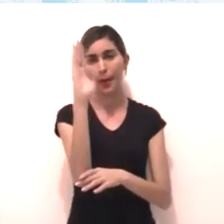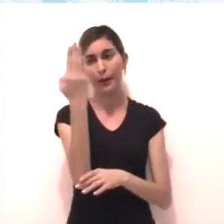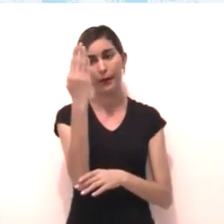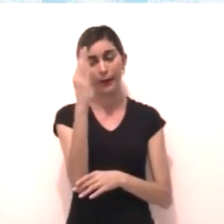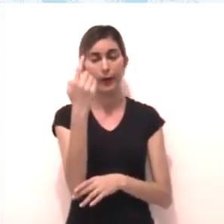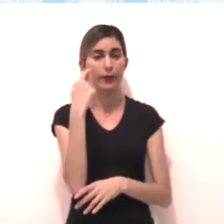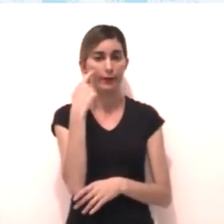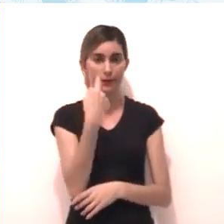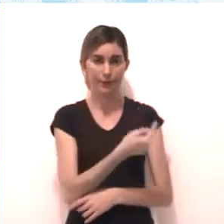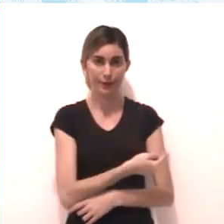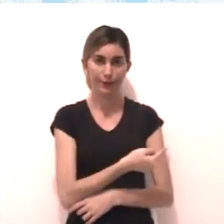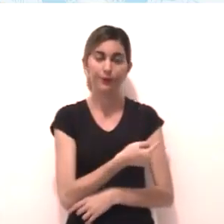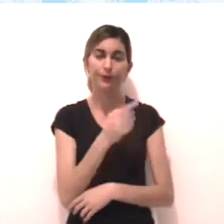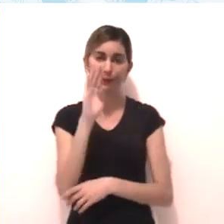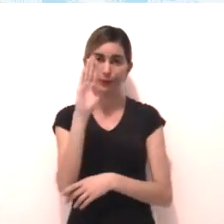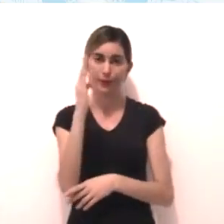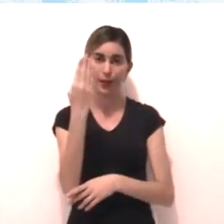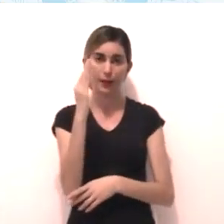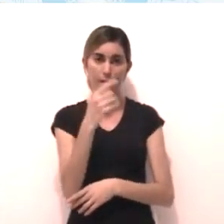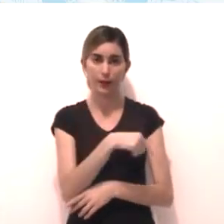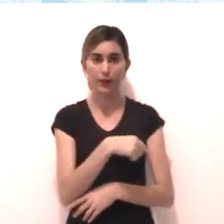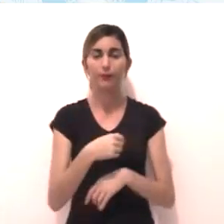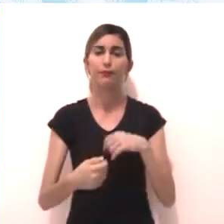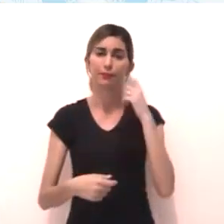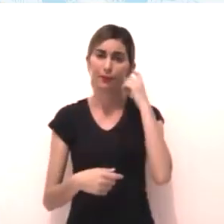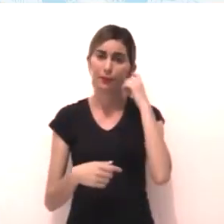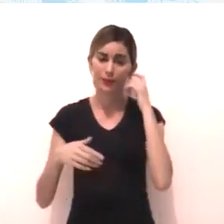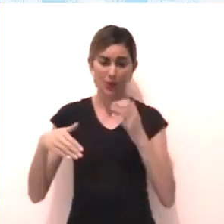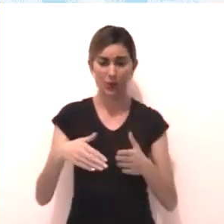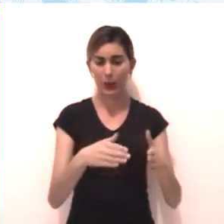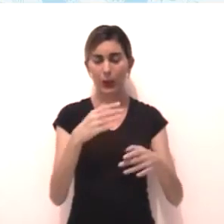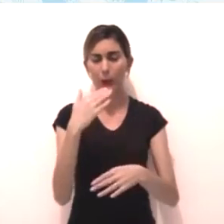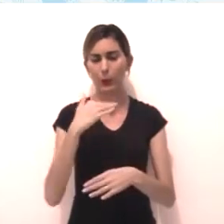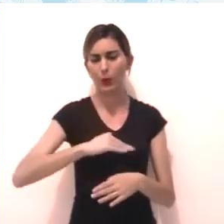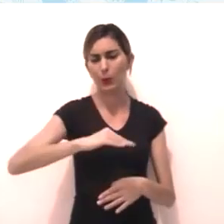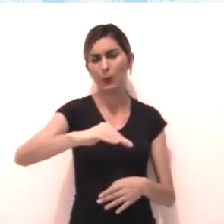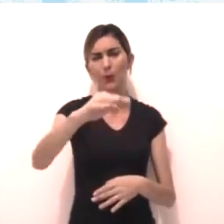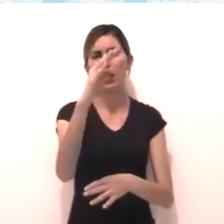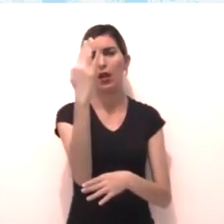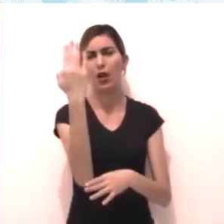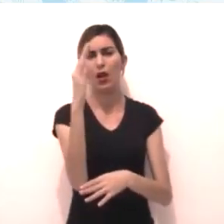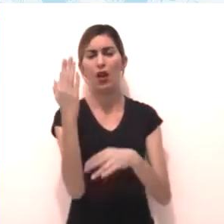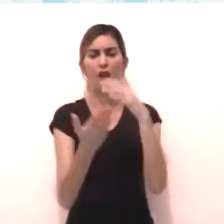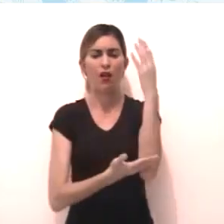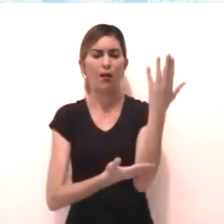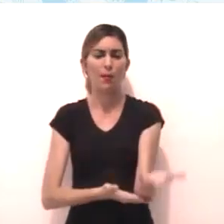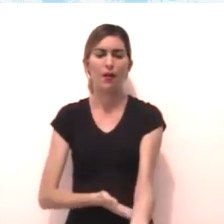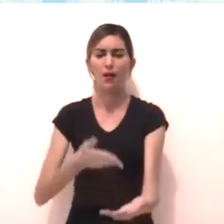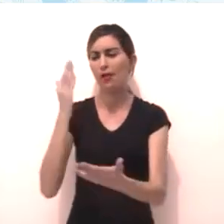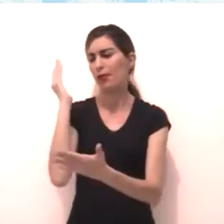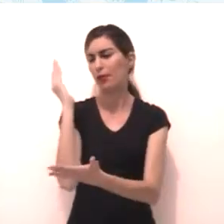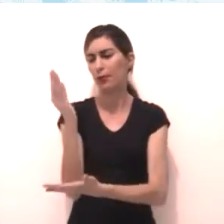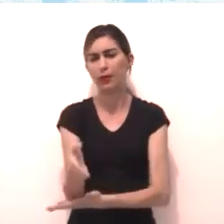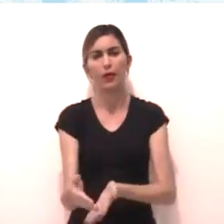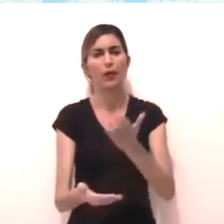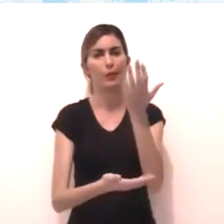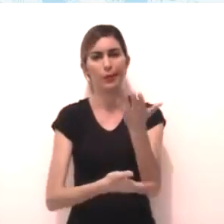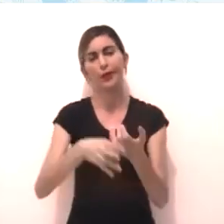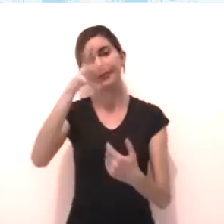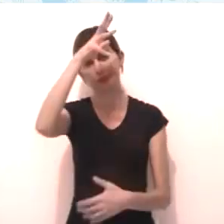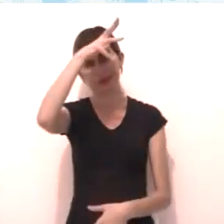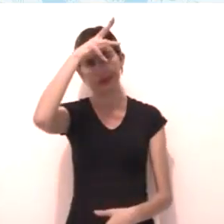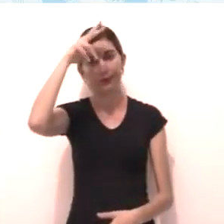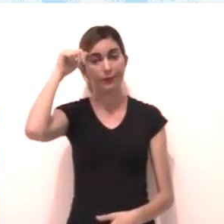madeira. Nós podemos ver aí na imagem, né, um rio repleto de madeiras de árvores que foram retiradas da